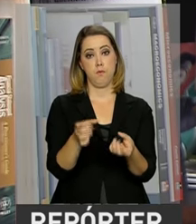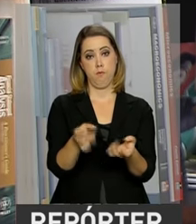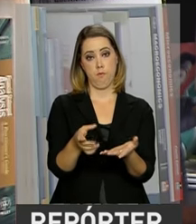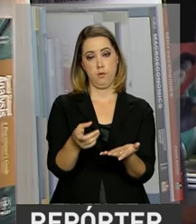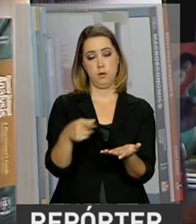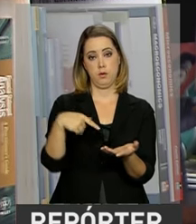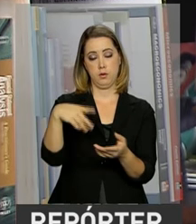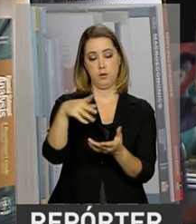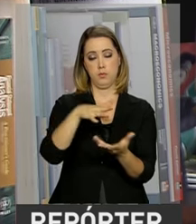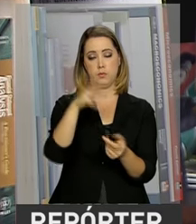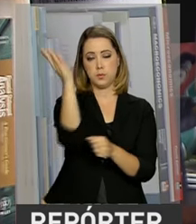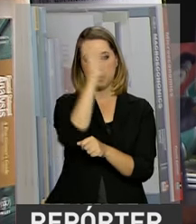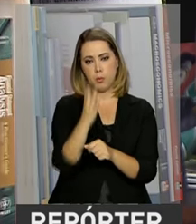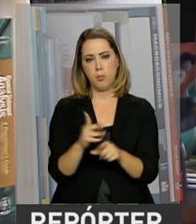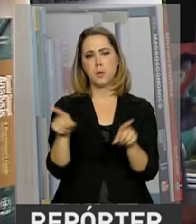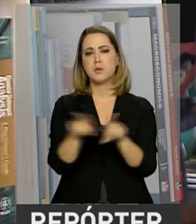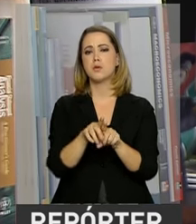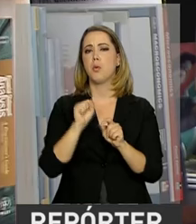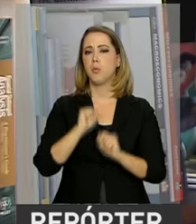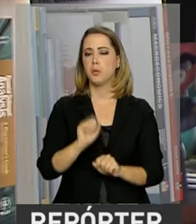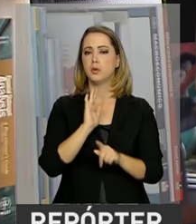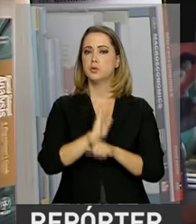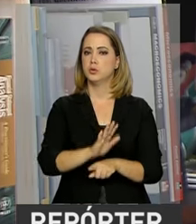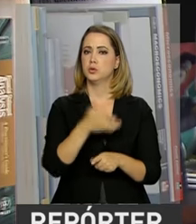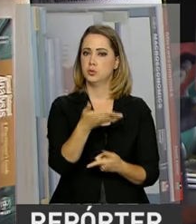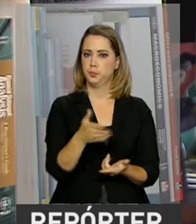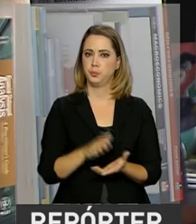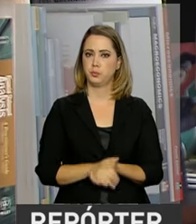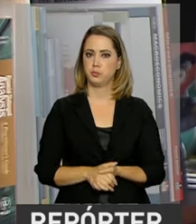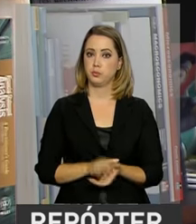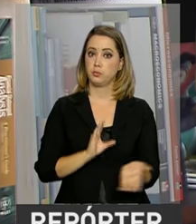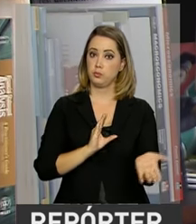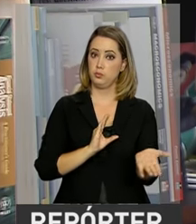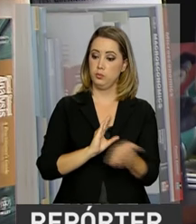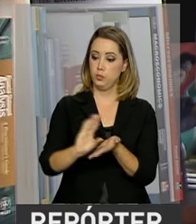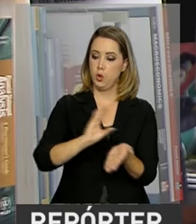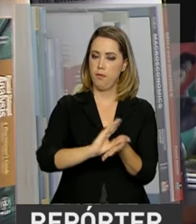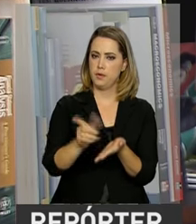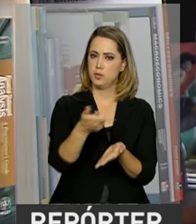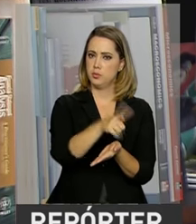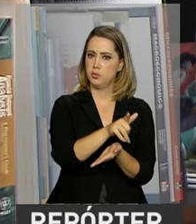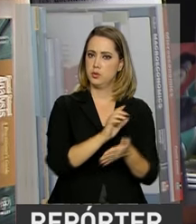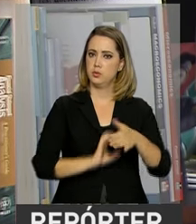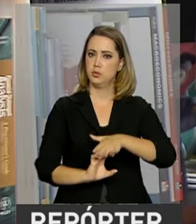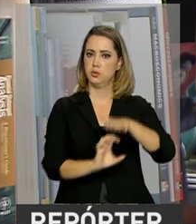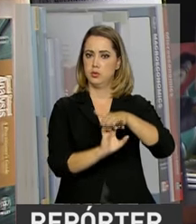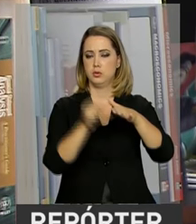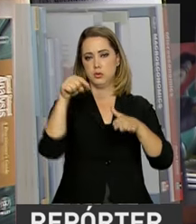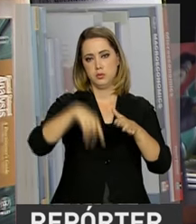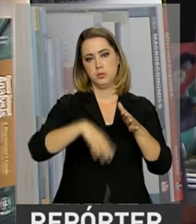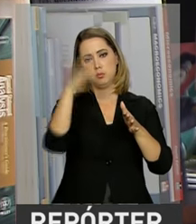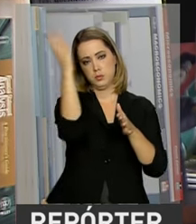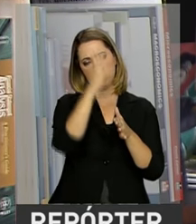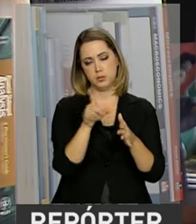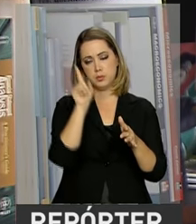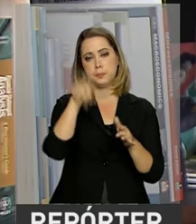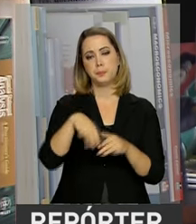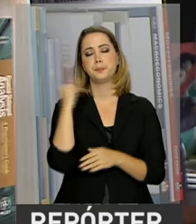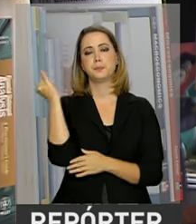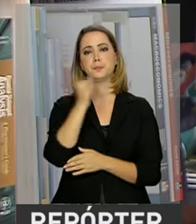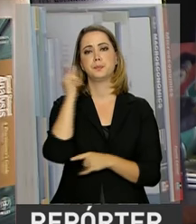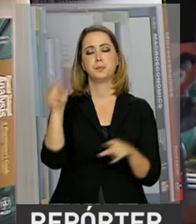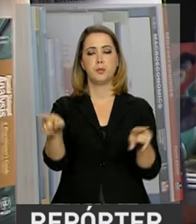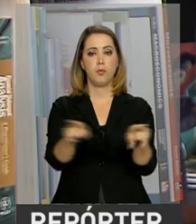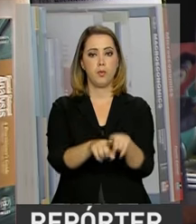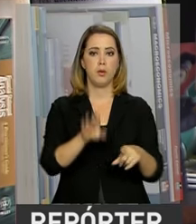isso pode de fato ajudar mais o investimento externo aqui tem sido importante então isso